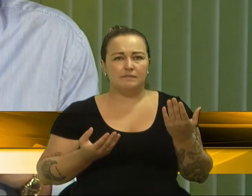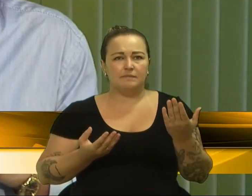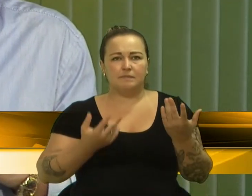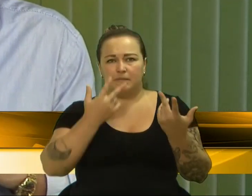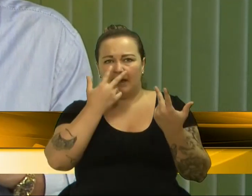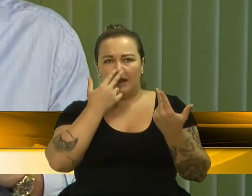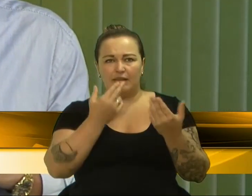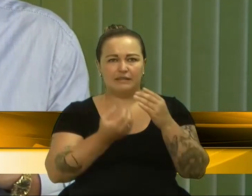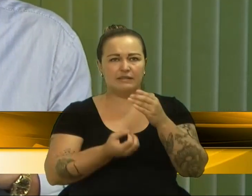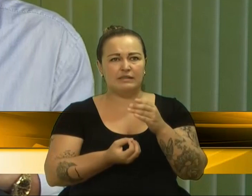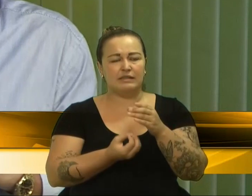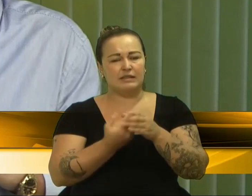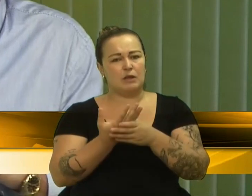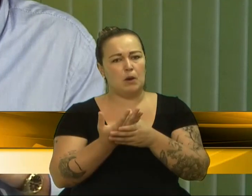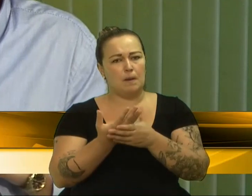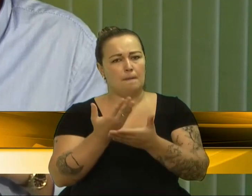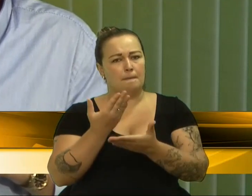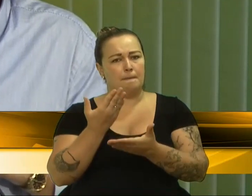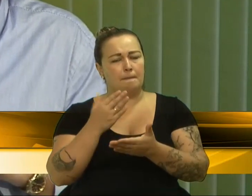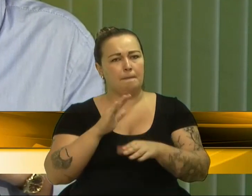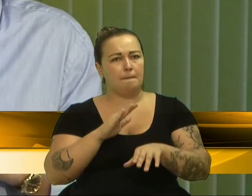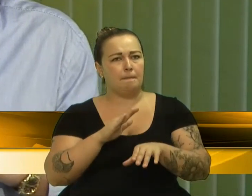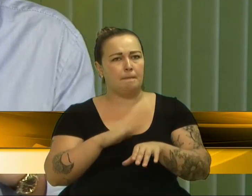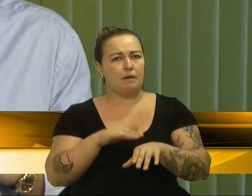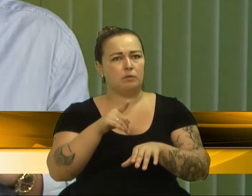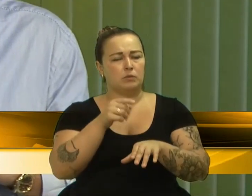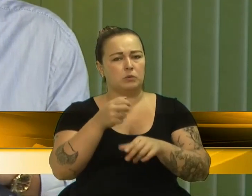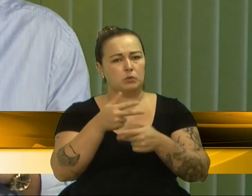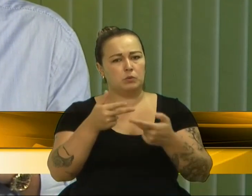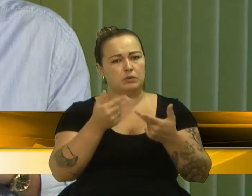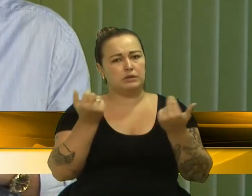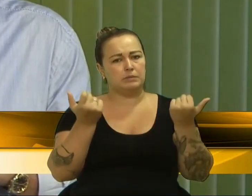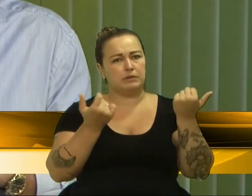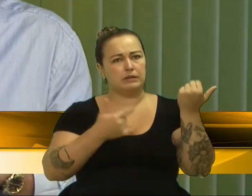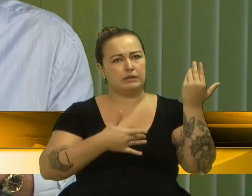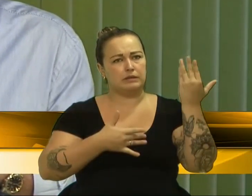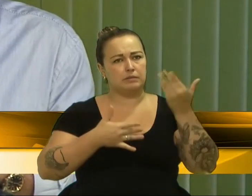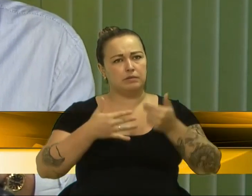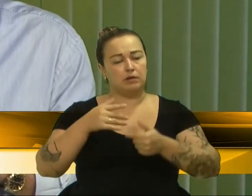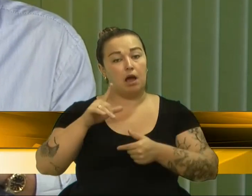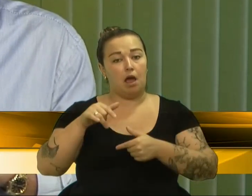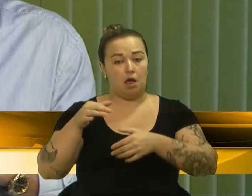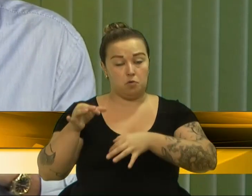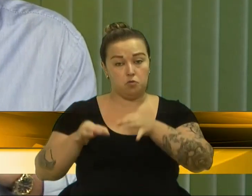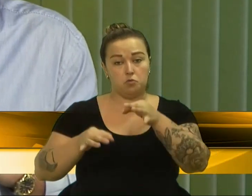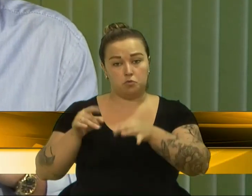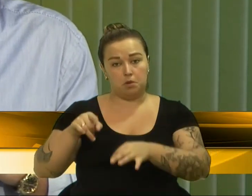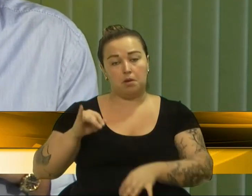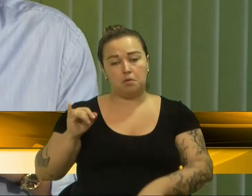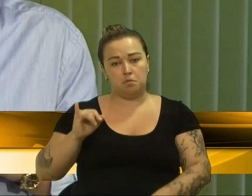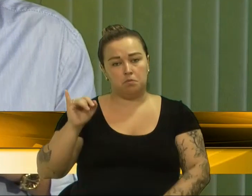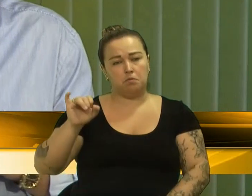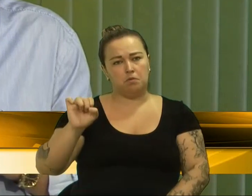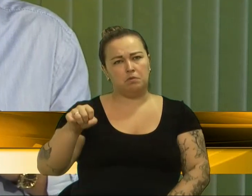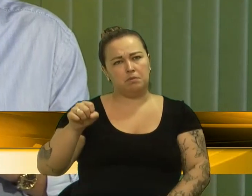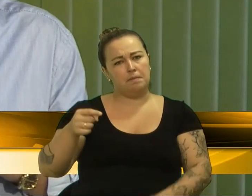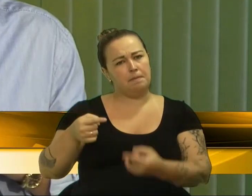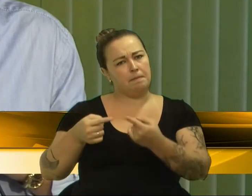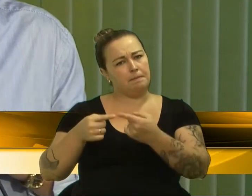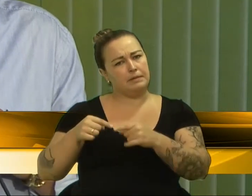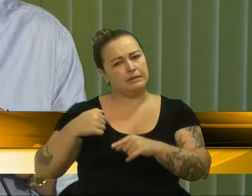mais um fato, né, para dar explicação, né? Eu acho que é justo dar explicação, falar, né? Mas eu acho